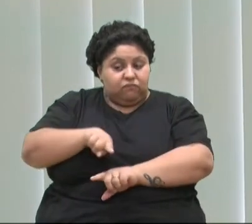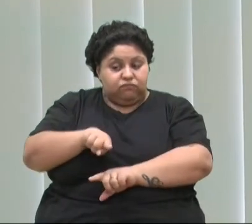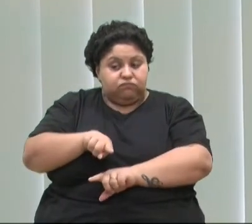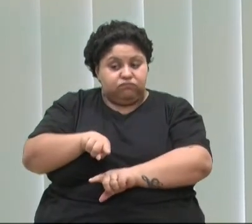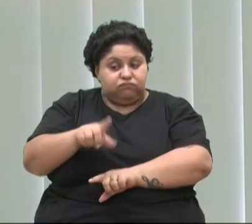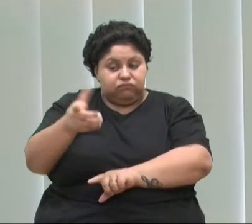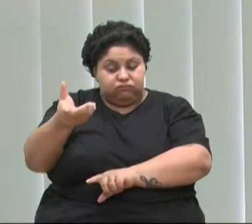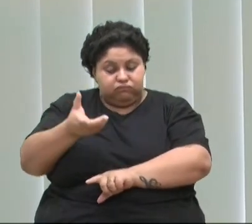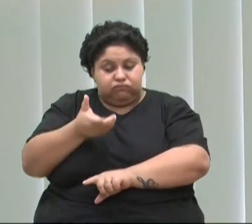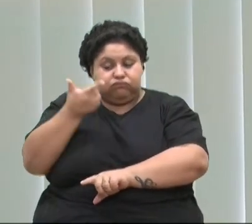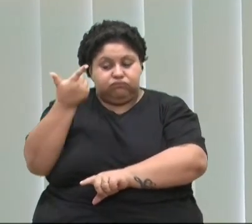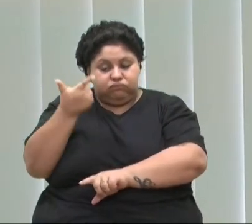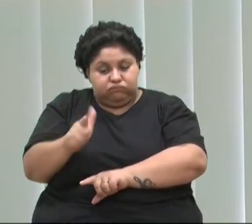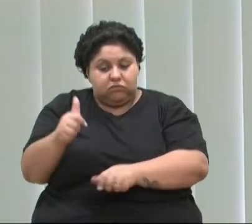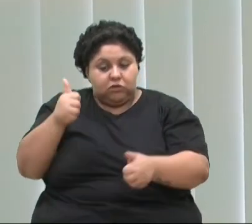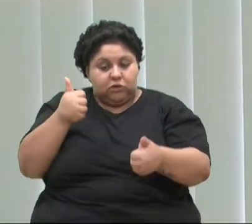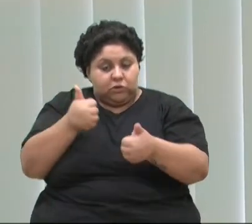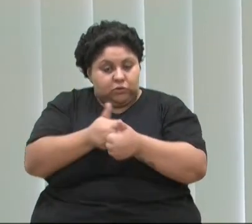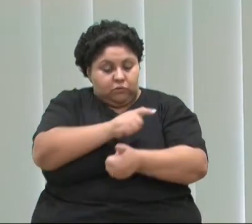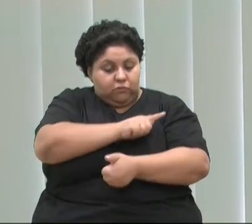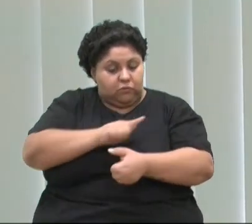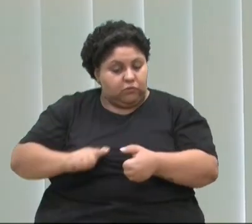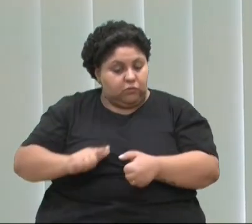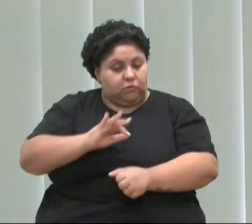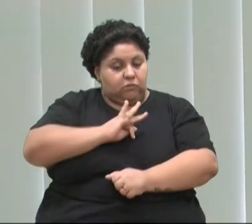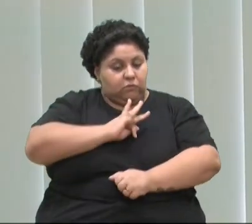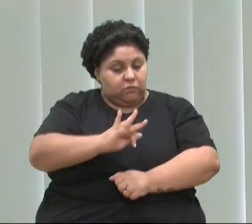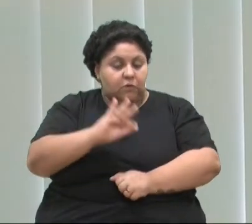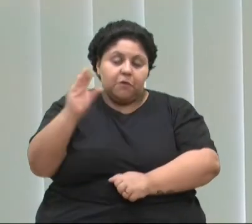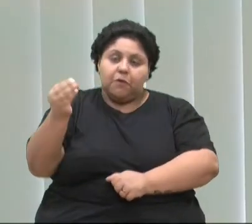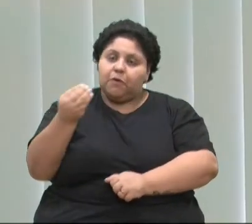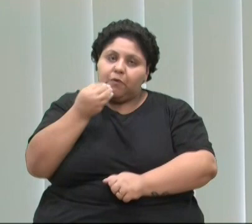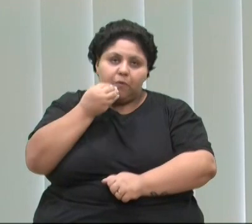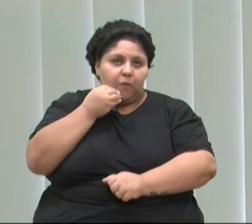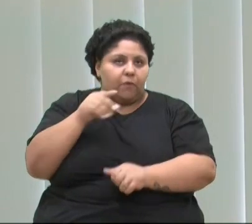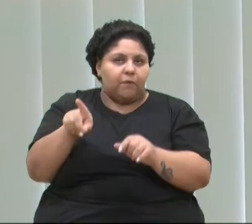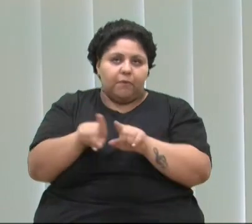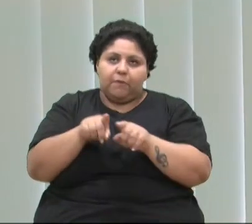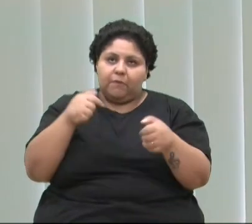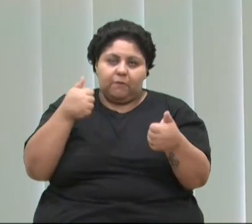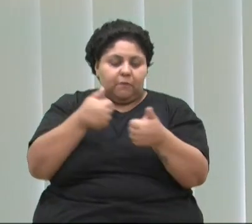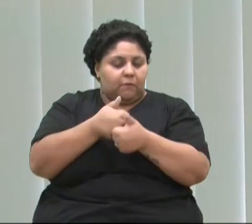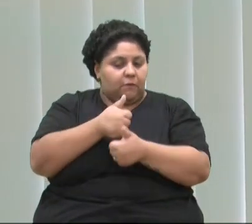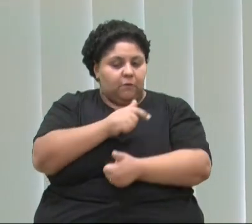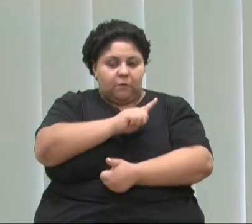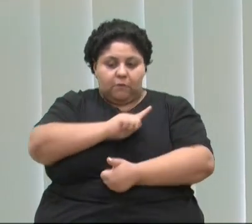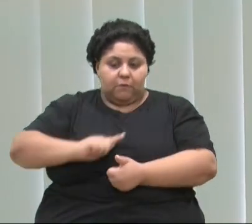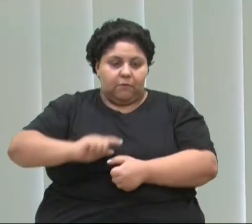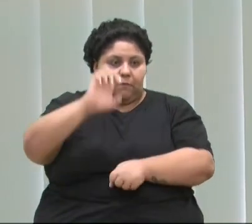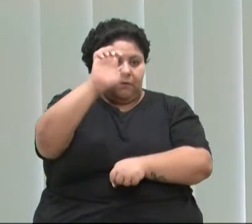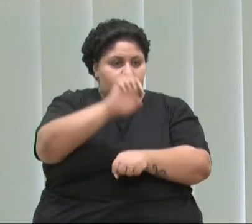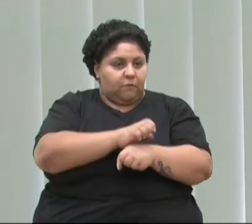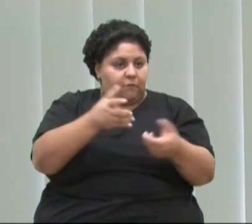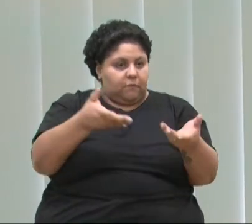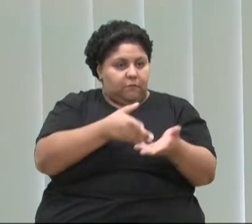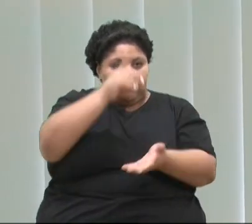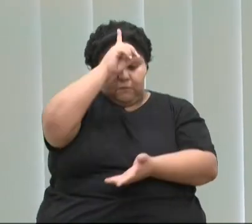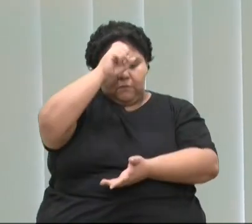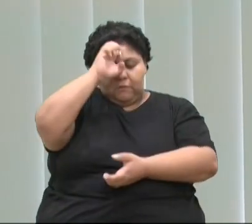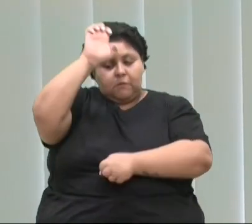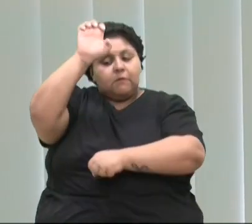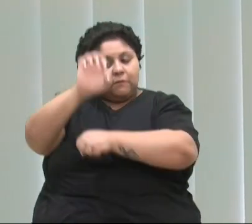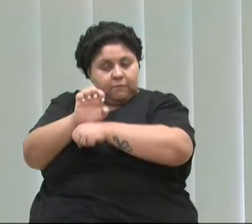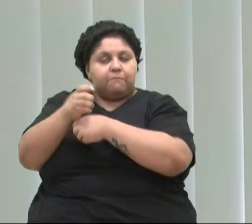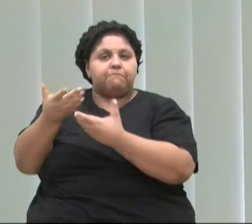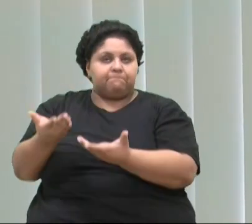isso de novo junto ao governo federal, e, obviamente, também junto ao governo do Estado, já que o hospital é estadual, né? O hospital é do governo